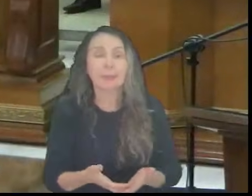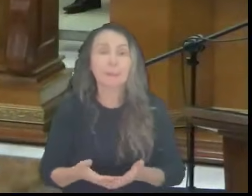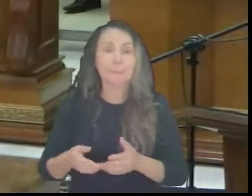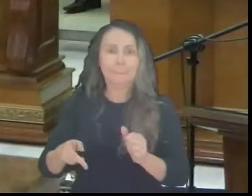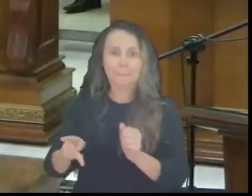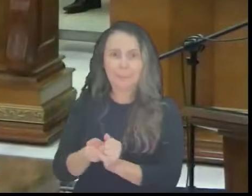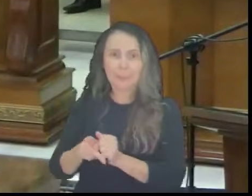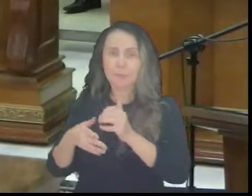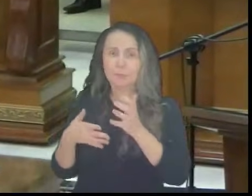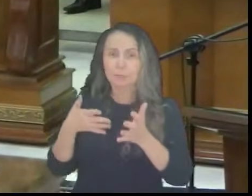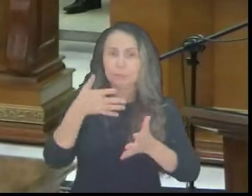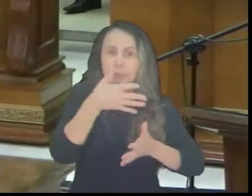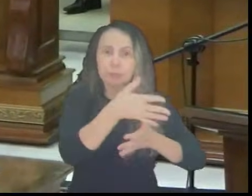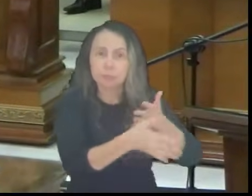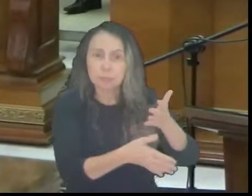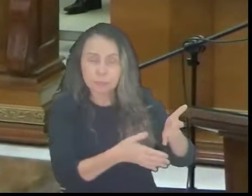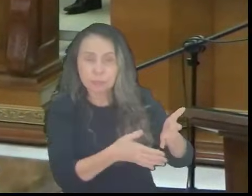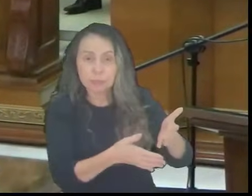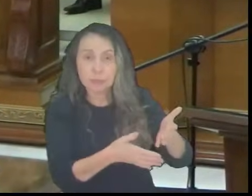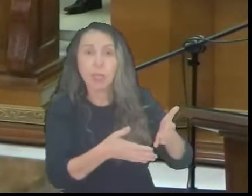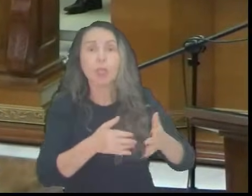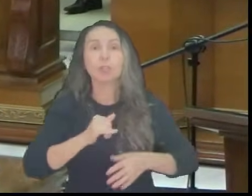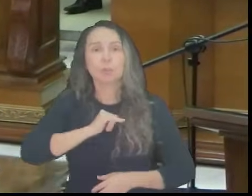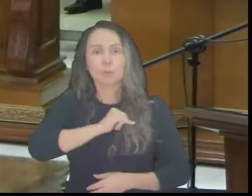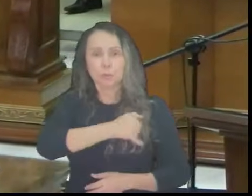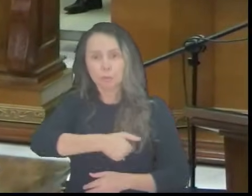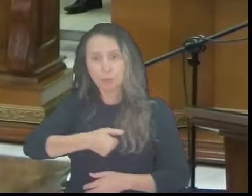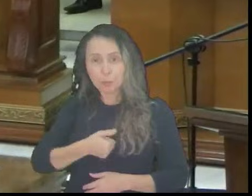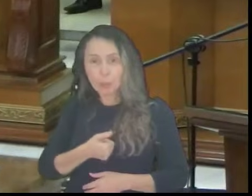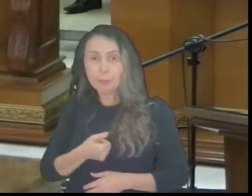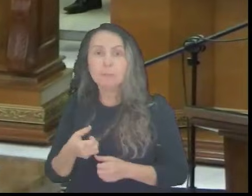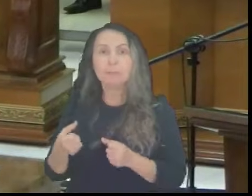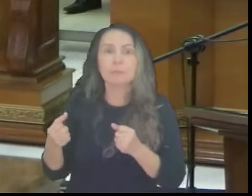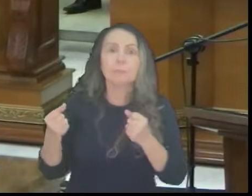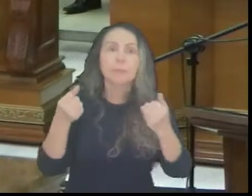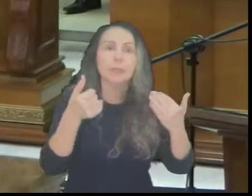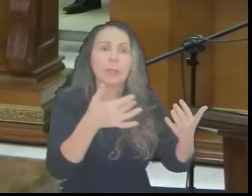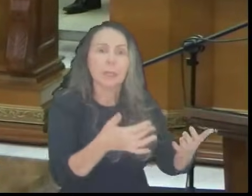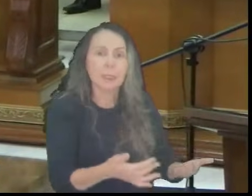Respondendo, porém, Pedro e João lhes disseram: